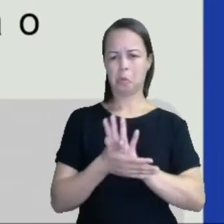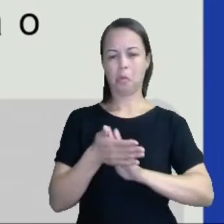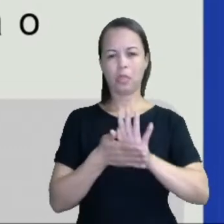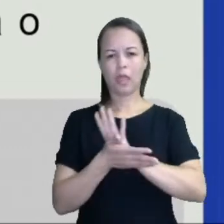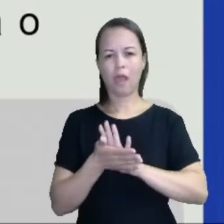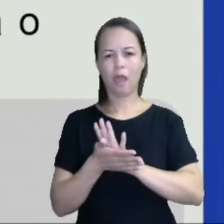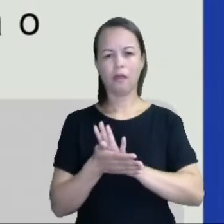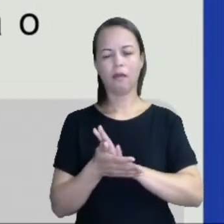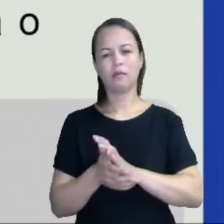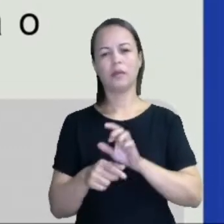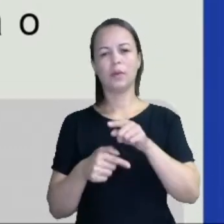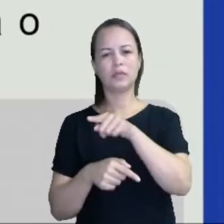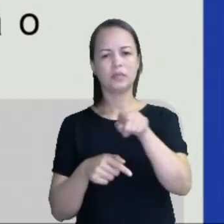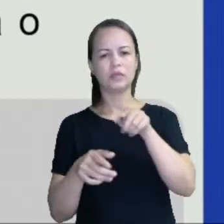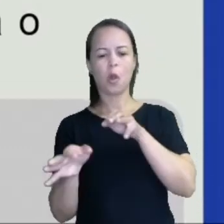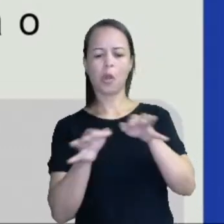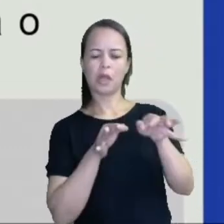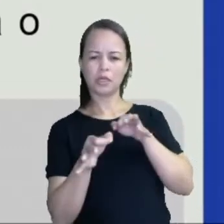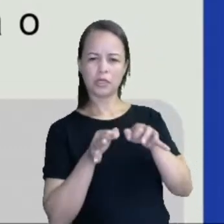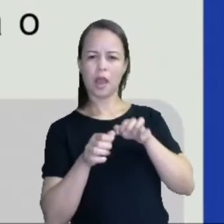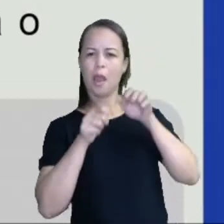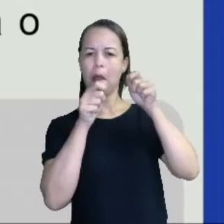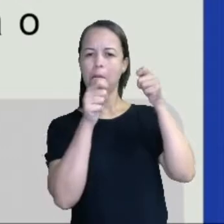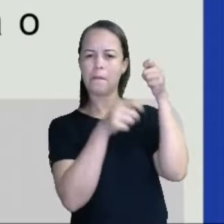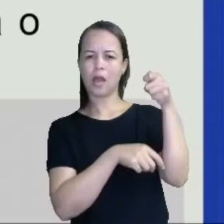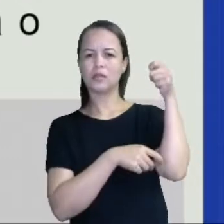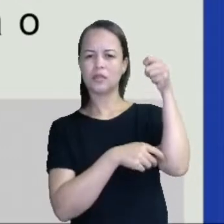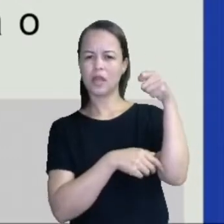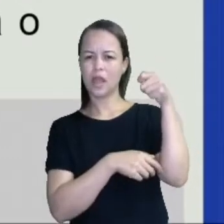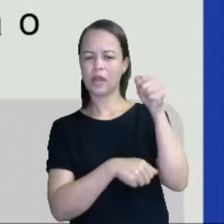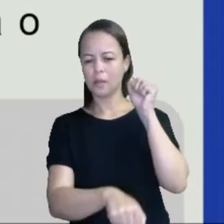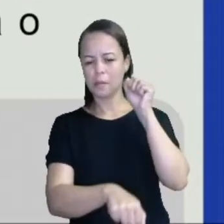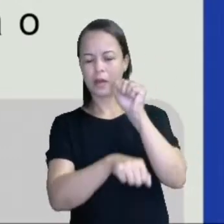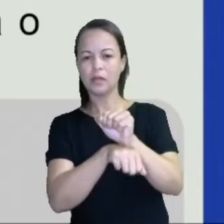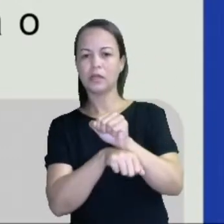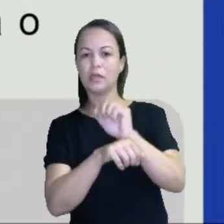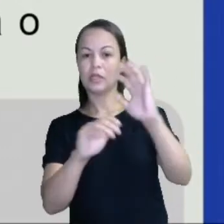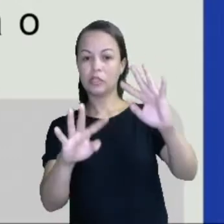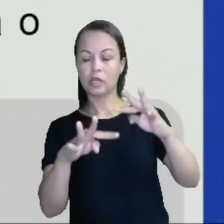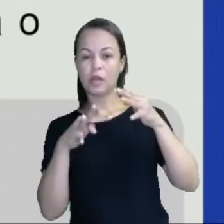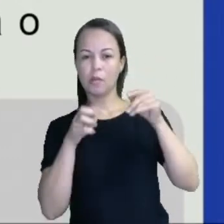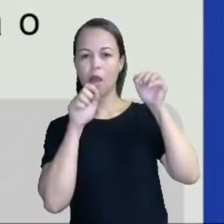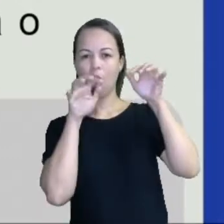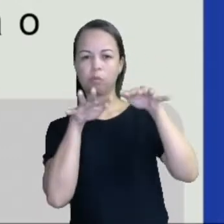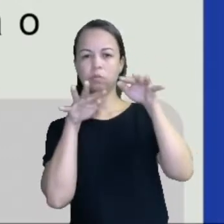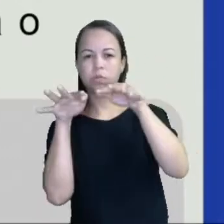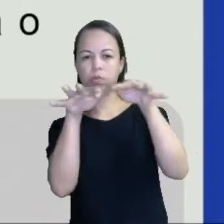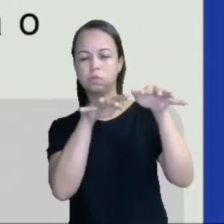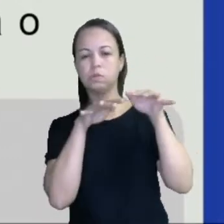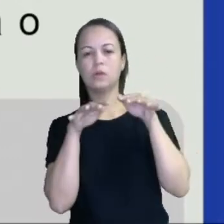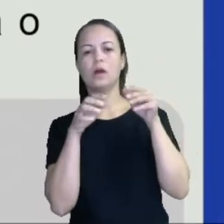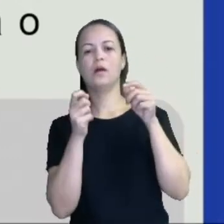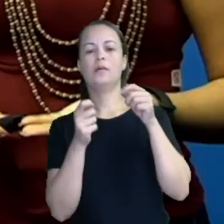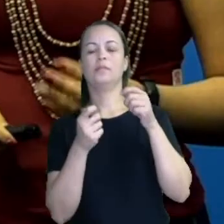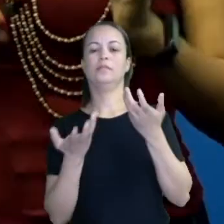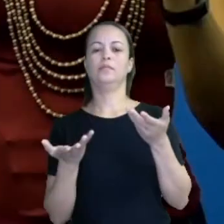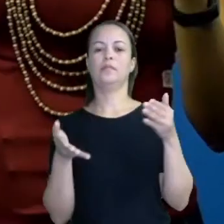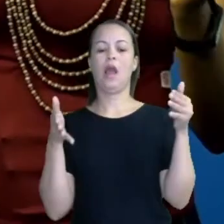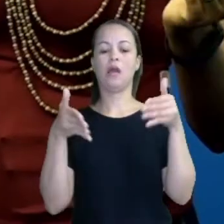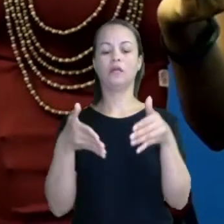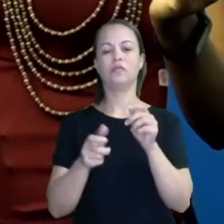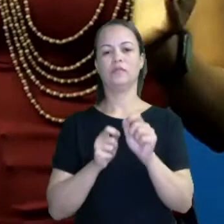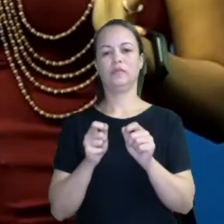é possível organizar passeatas e paralisações que chamem a atenção para o fato, porque muitas